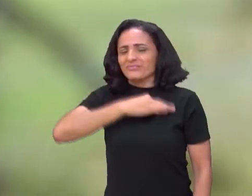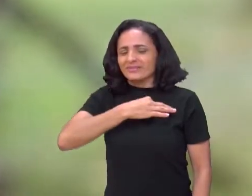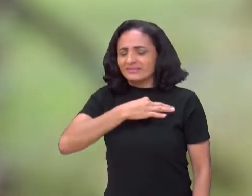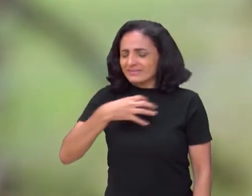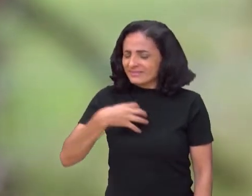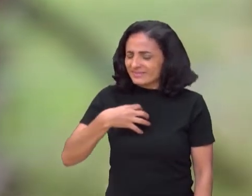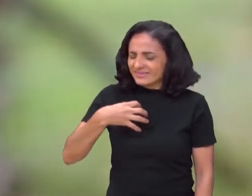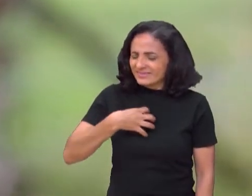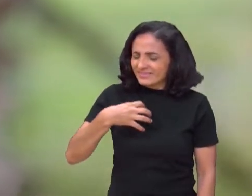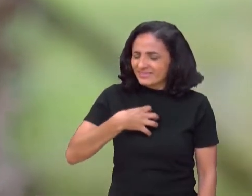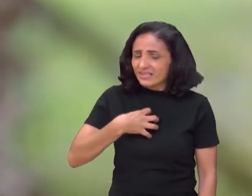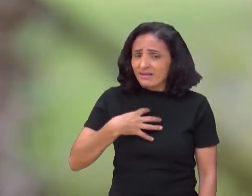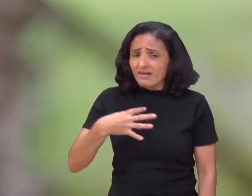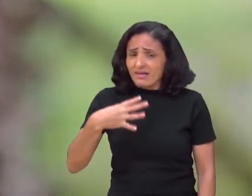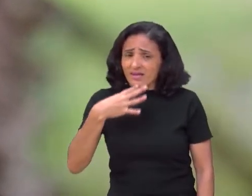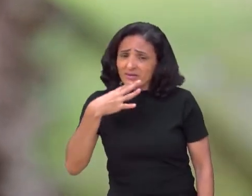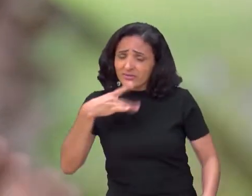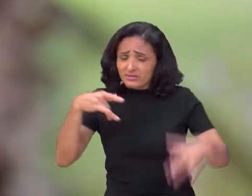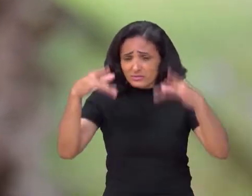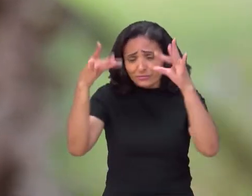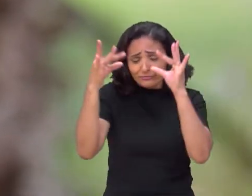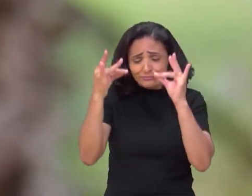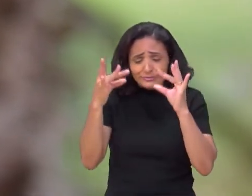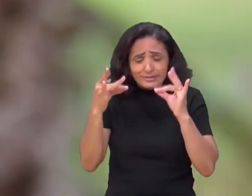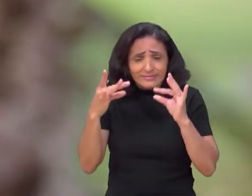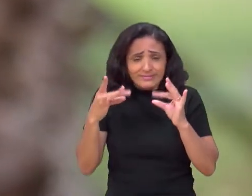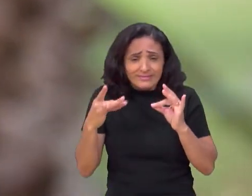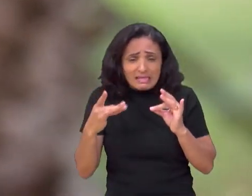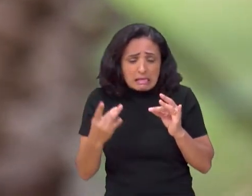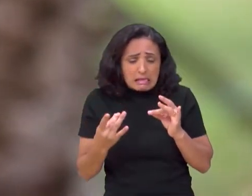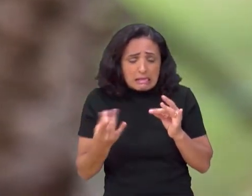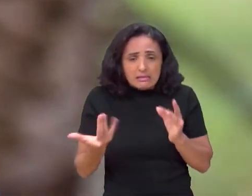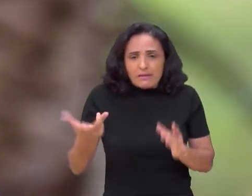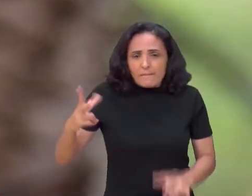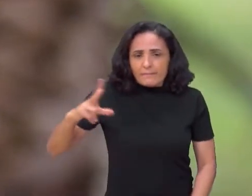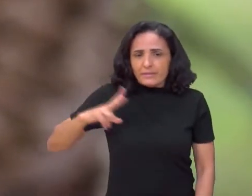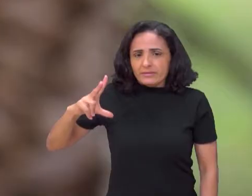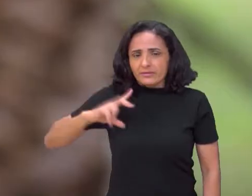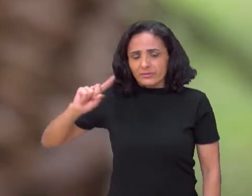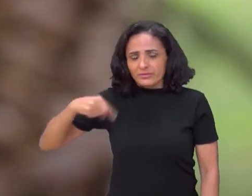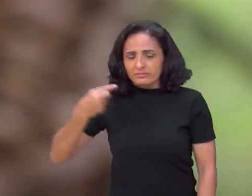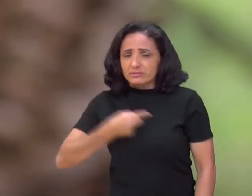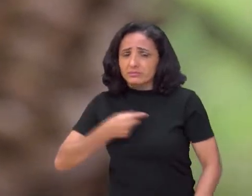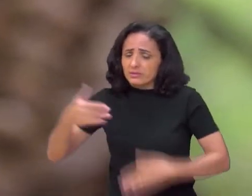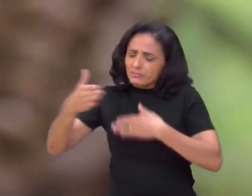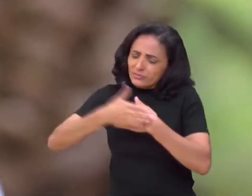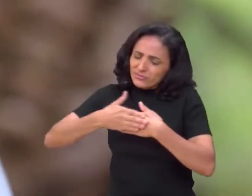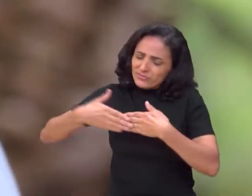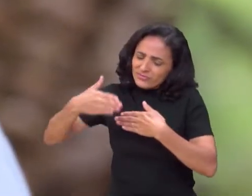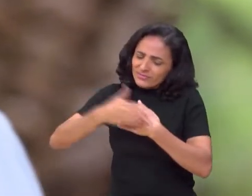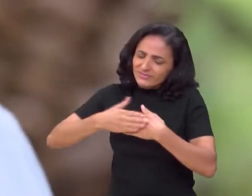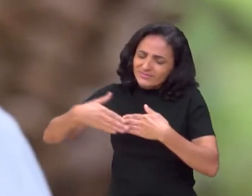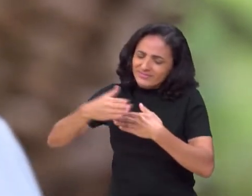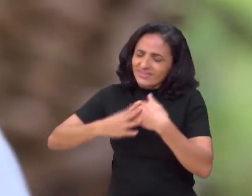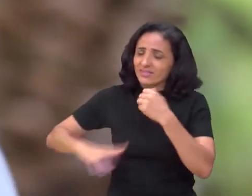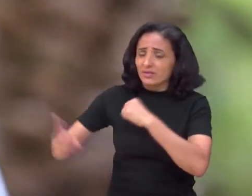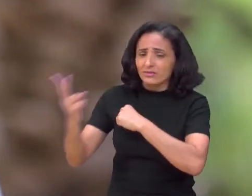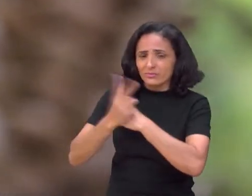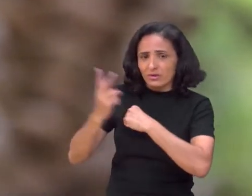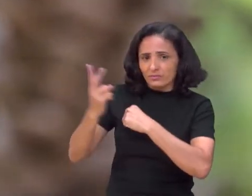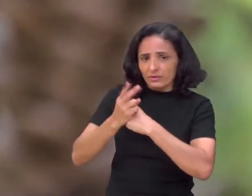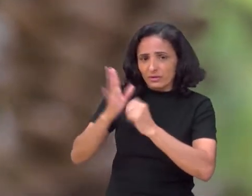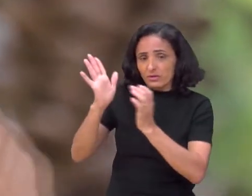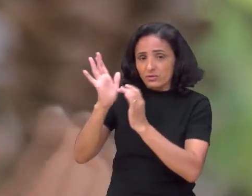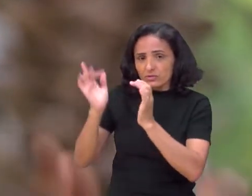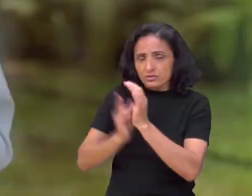não apenas nos conhece, mas Ele nos conhece tanto, que é Ele quem nos consola. Porque Cristo diz: eu